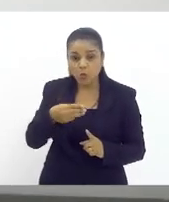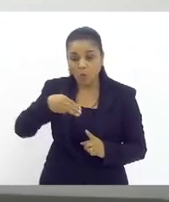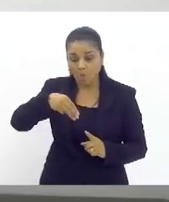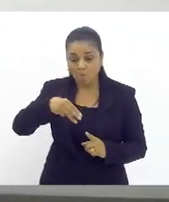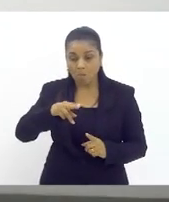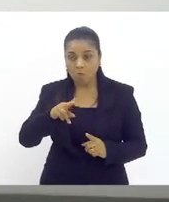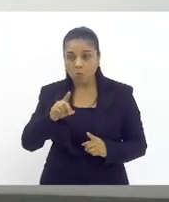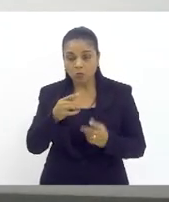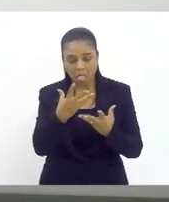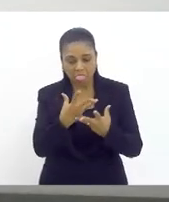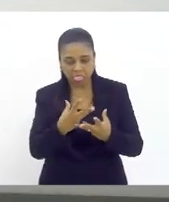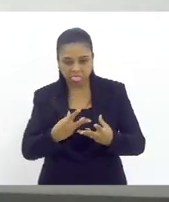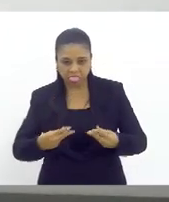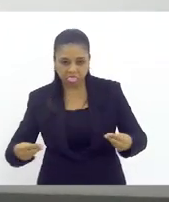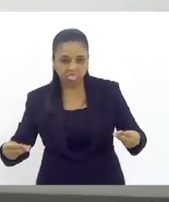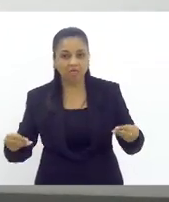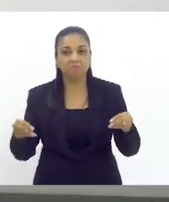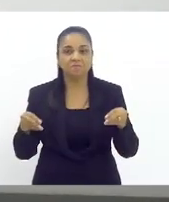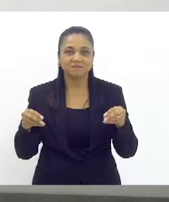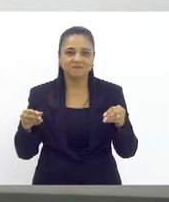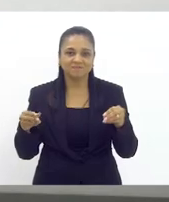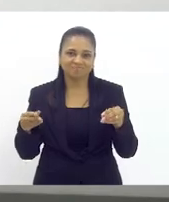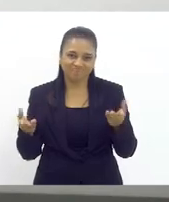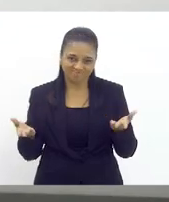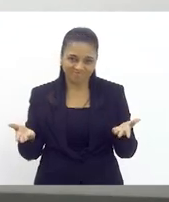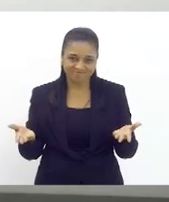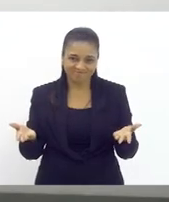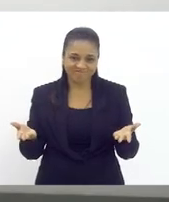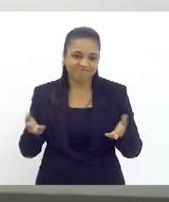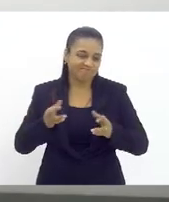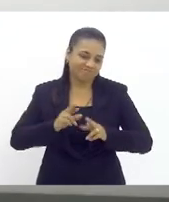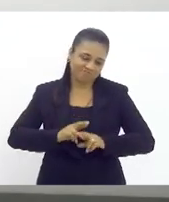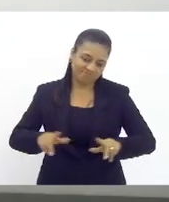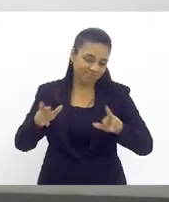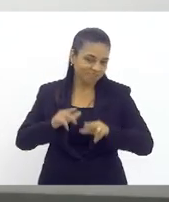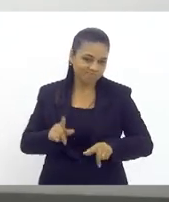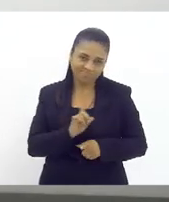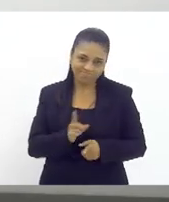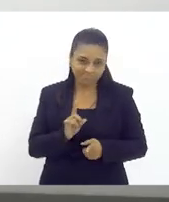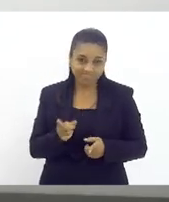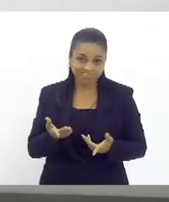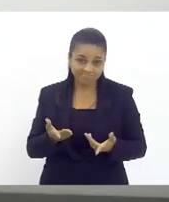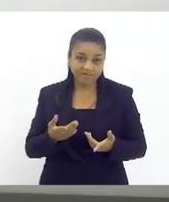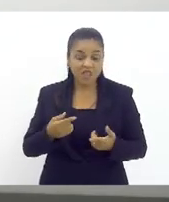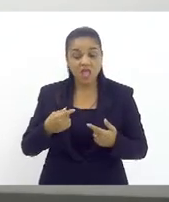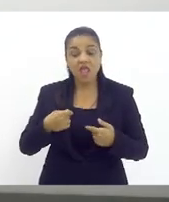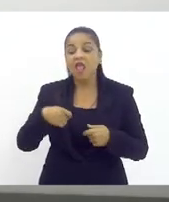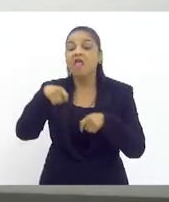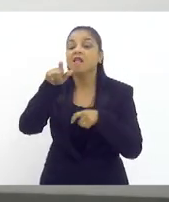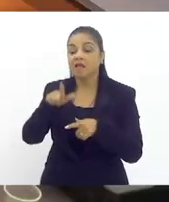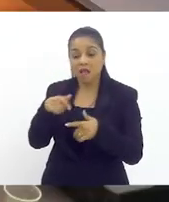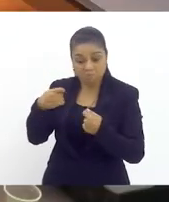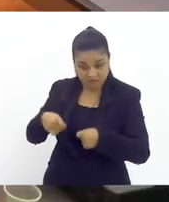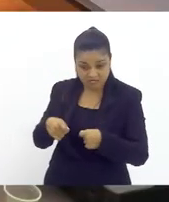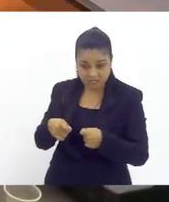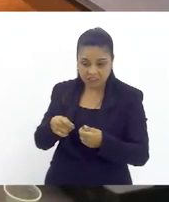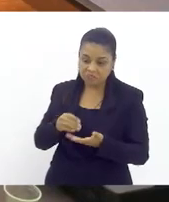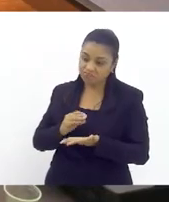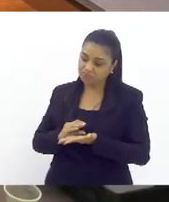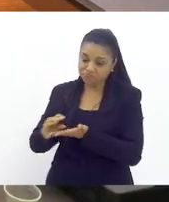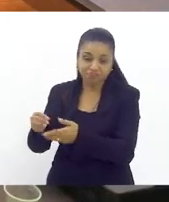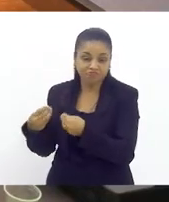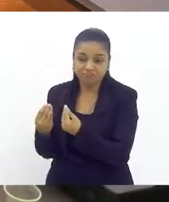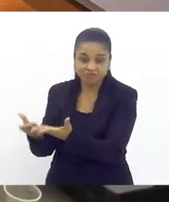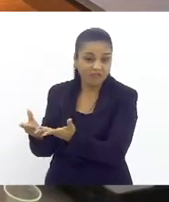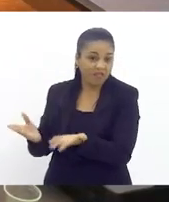sem uso né então quem precisa não recebe e aonde elas estão não dá vazão e